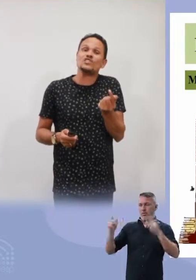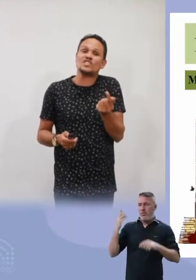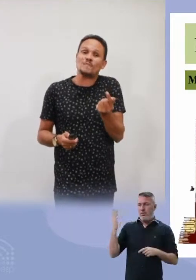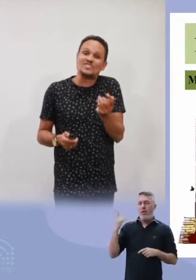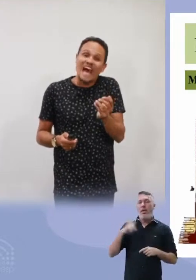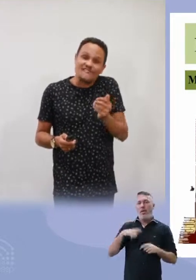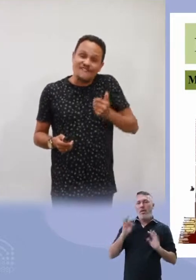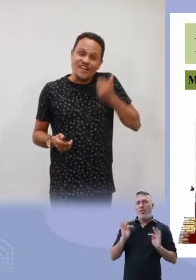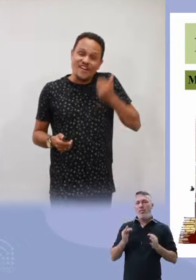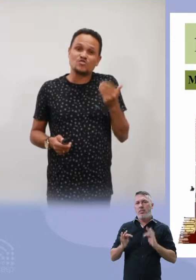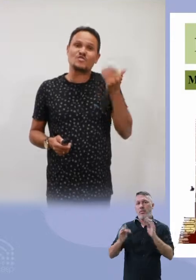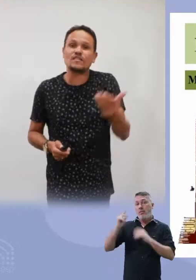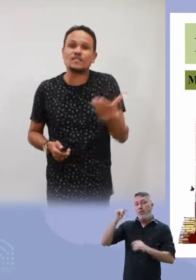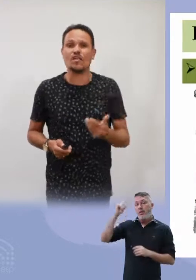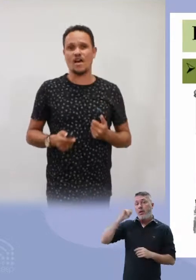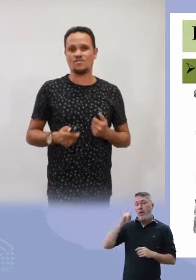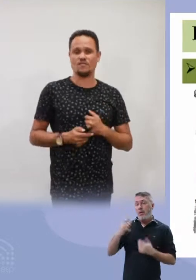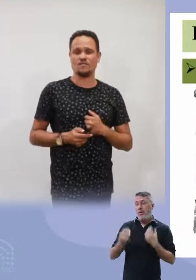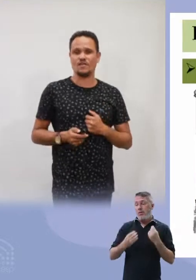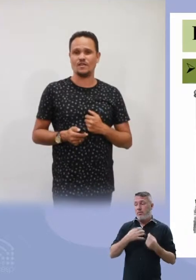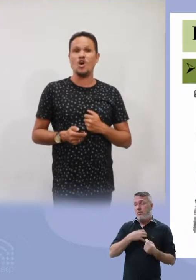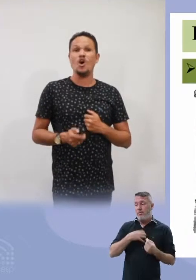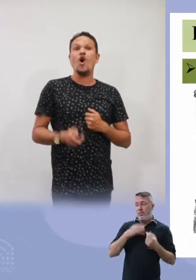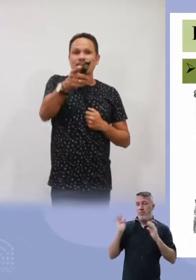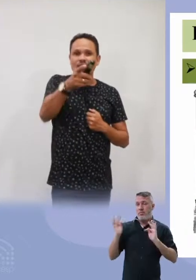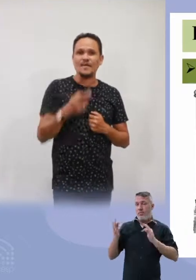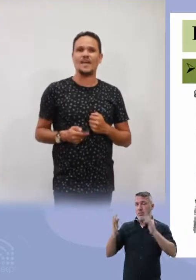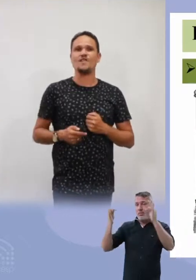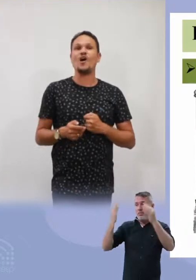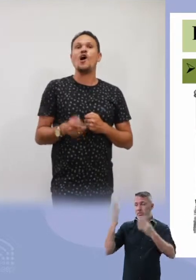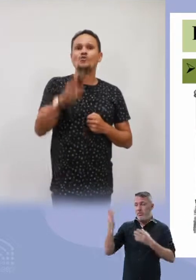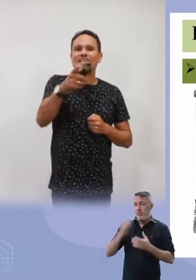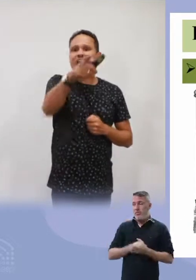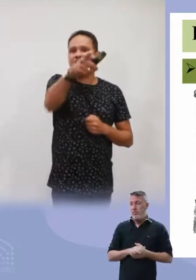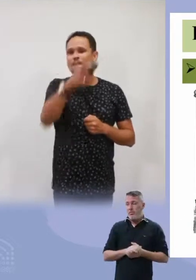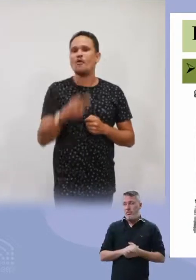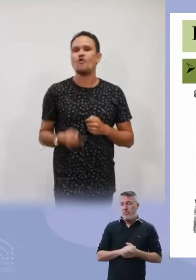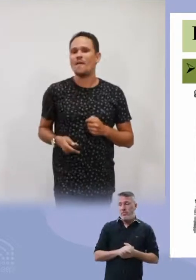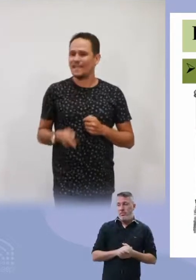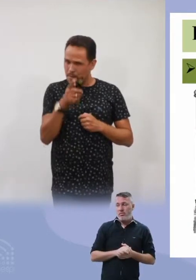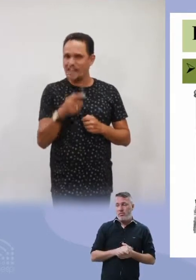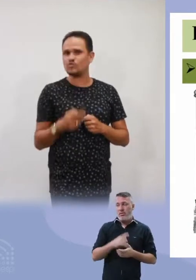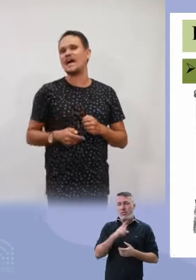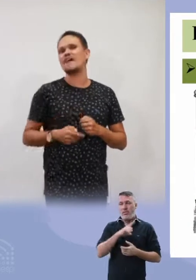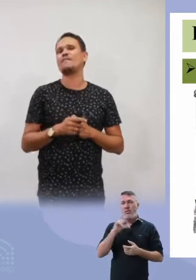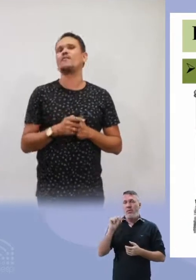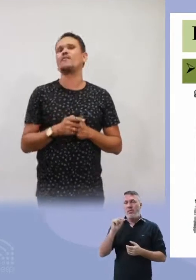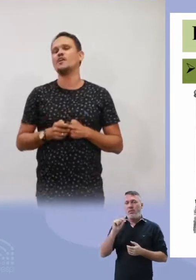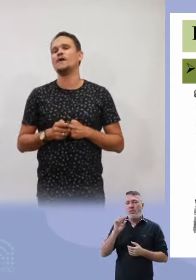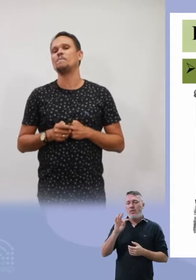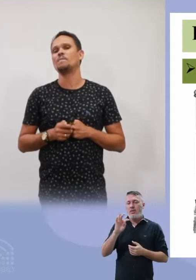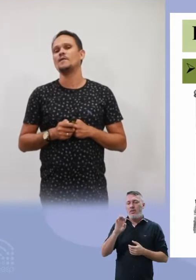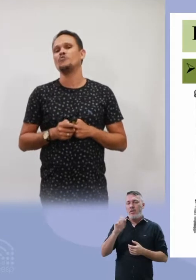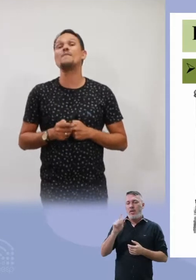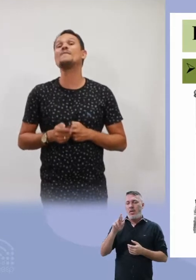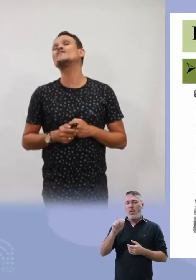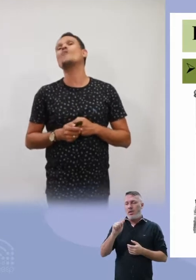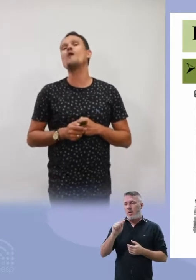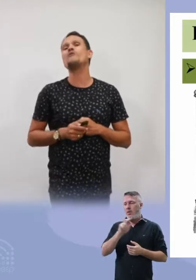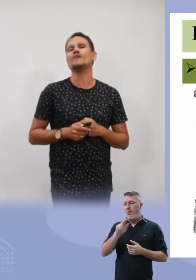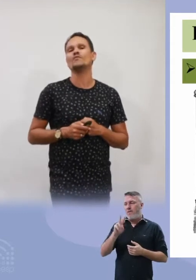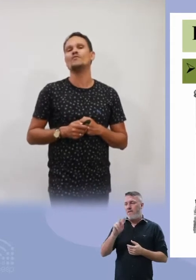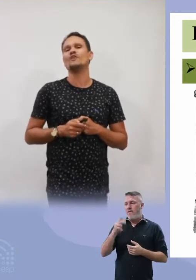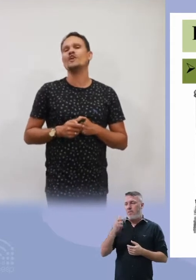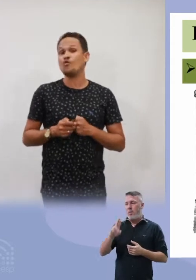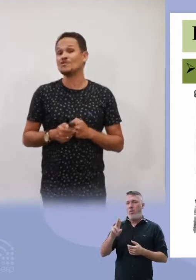que a gente chama de avanço tecnológico. Olha aí também tem o tear a vapor, como é que é a imagem de tear a vapor aí, ó. Não é mais